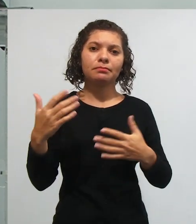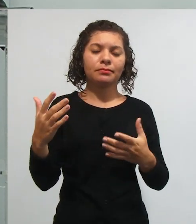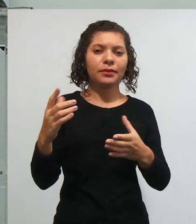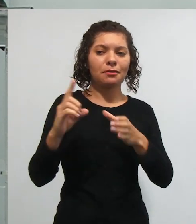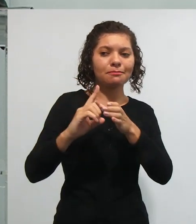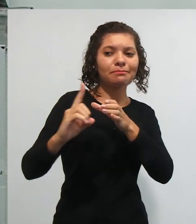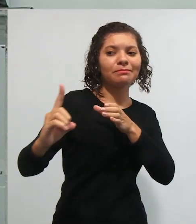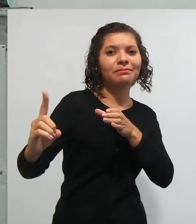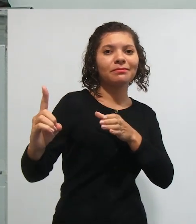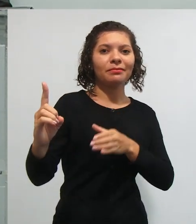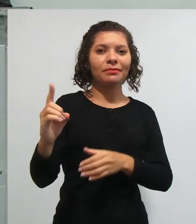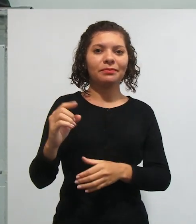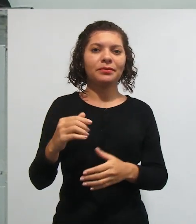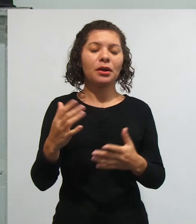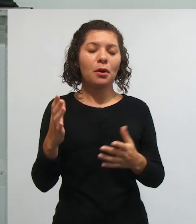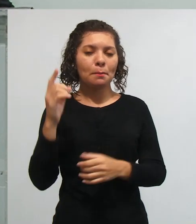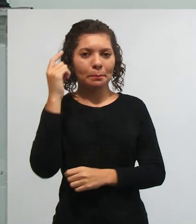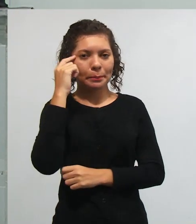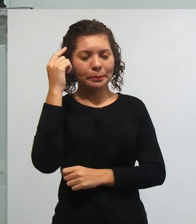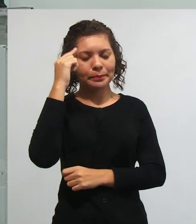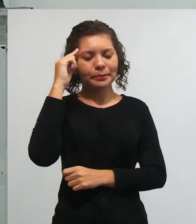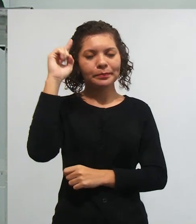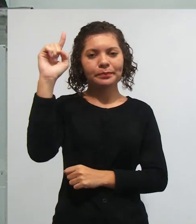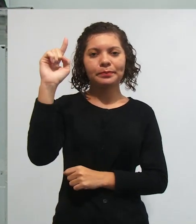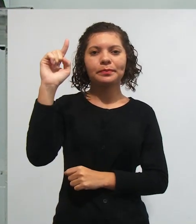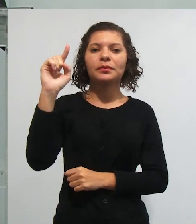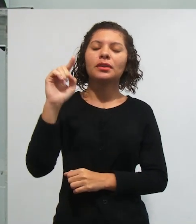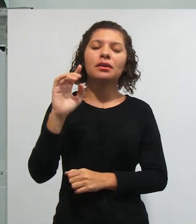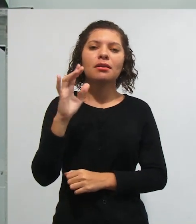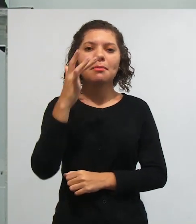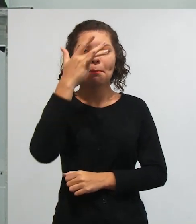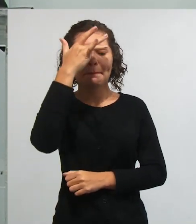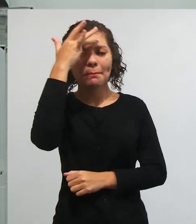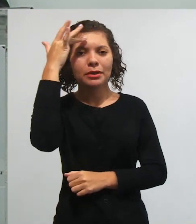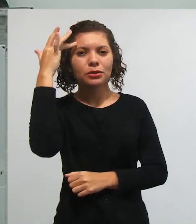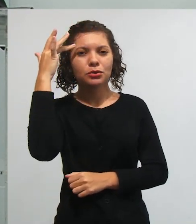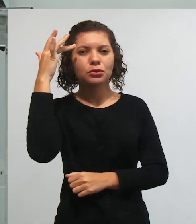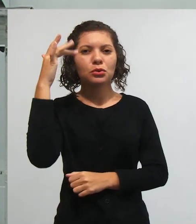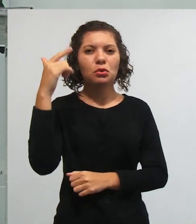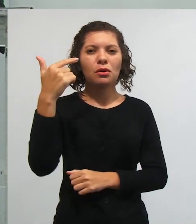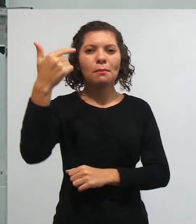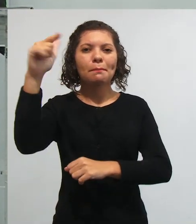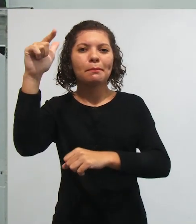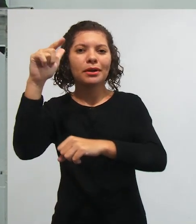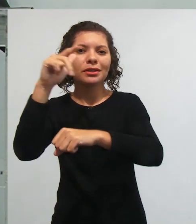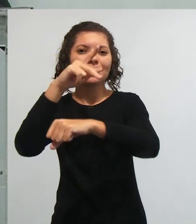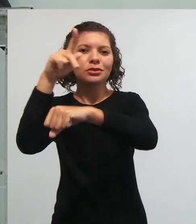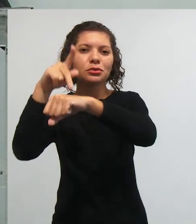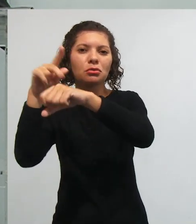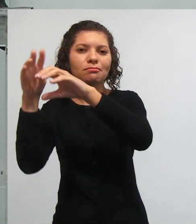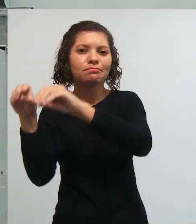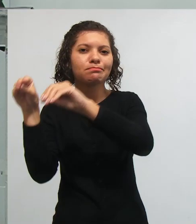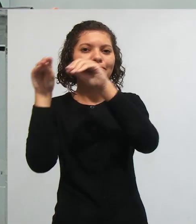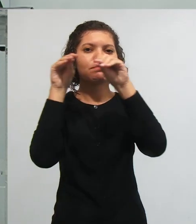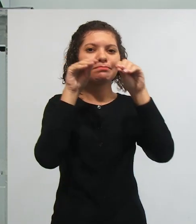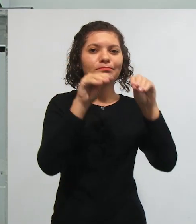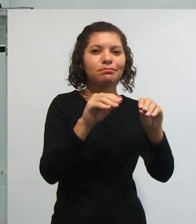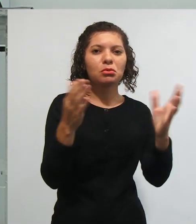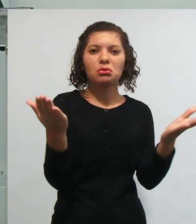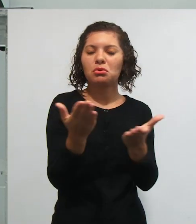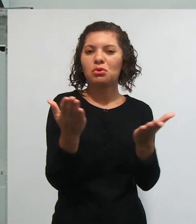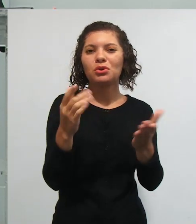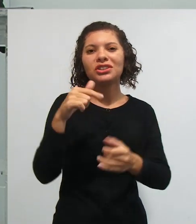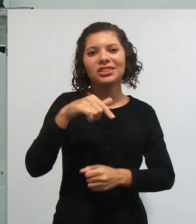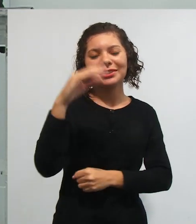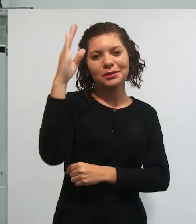exclusão uma Vamos pensar vamos trazer isso pra realidade uma pessoa que vem de um outro outro país para o Brasil nós temos vários